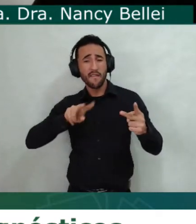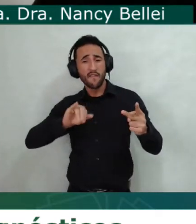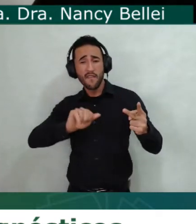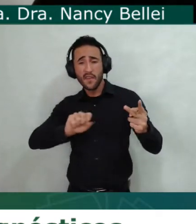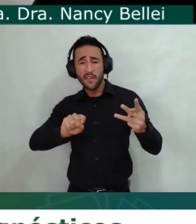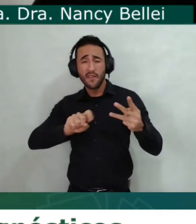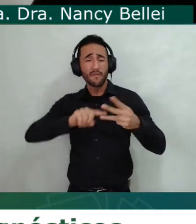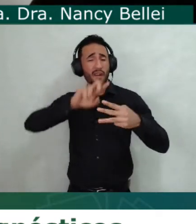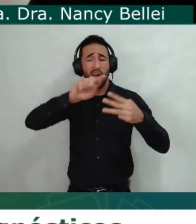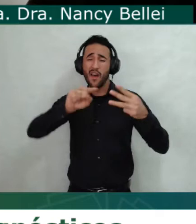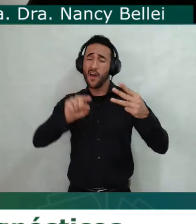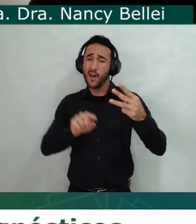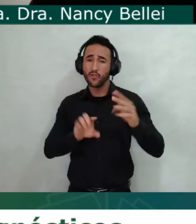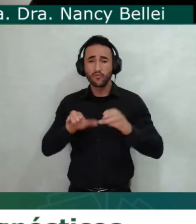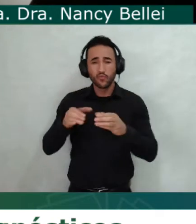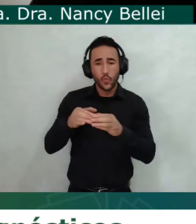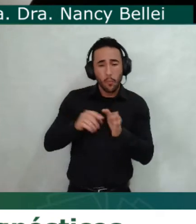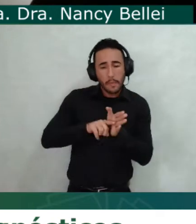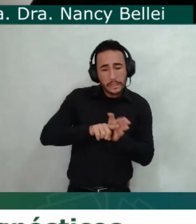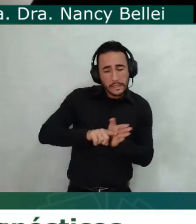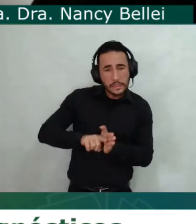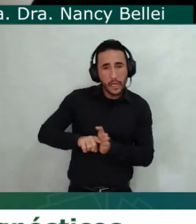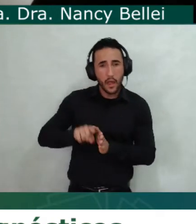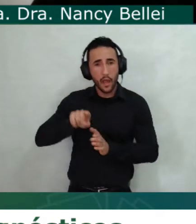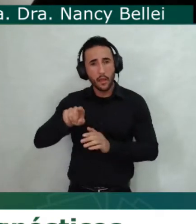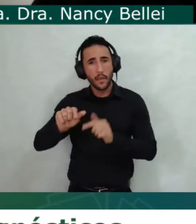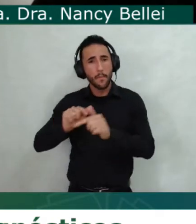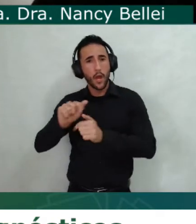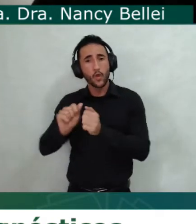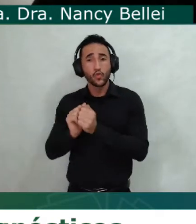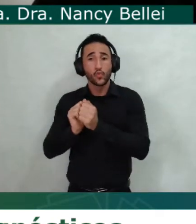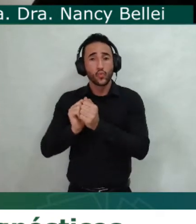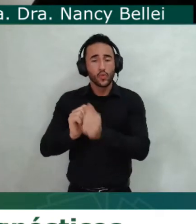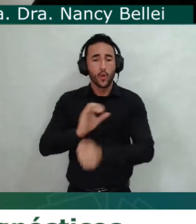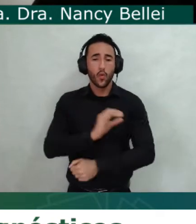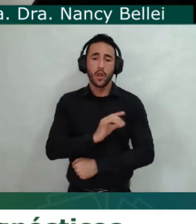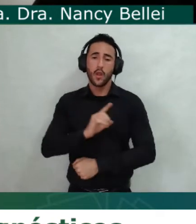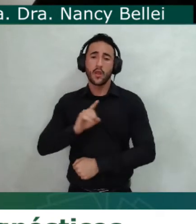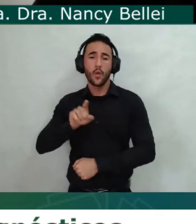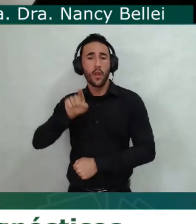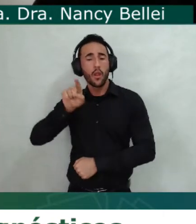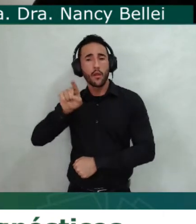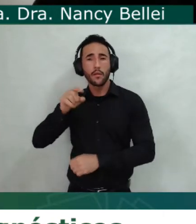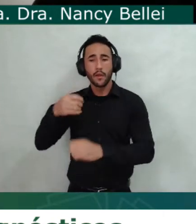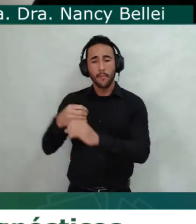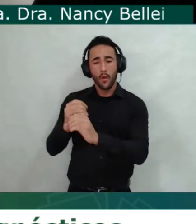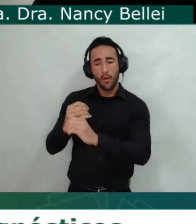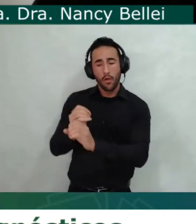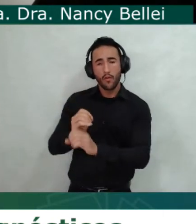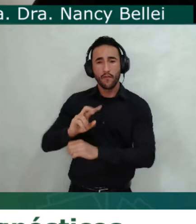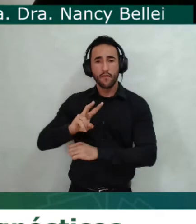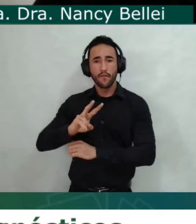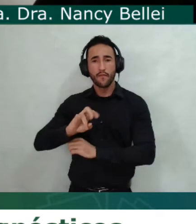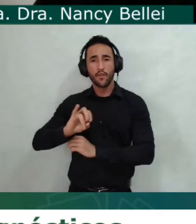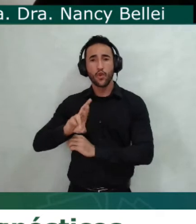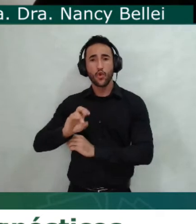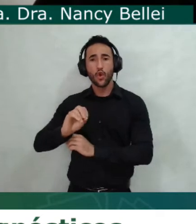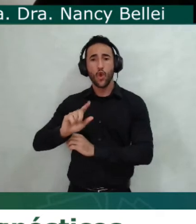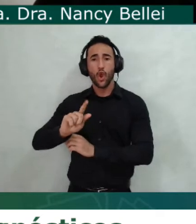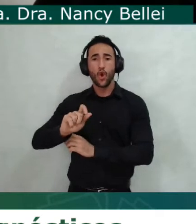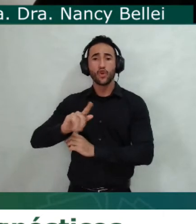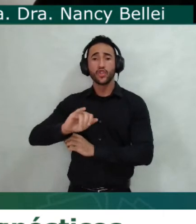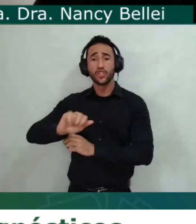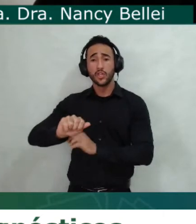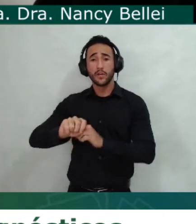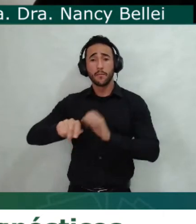que tem trabalhado diretamente na coordenação do Laboratório de Virologia da nossa disciplina aqui da